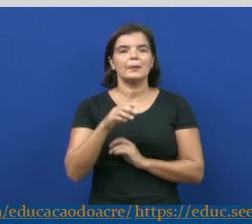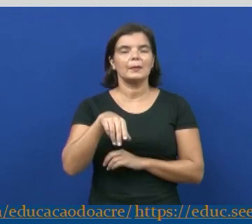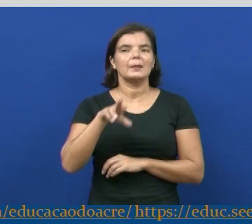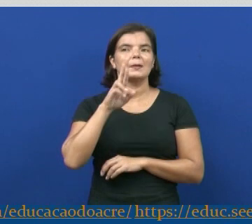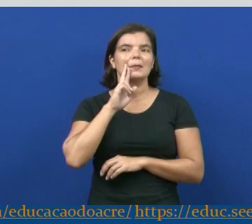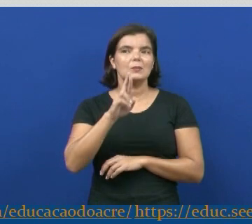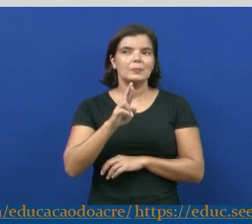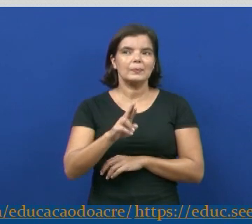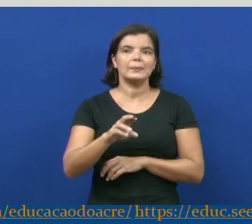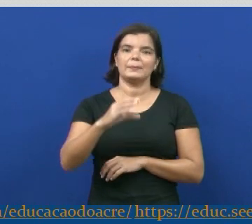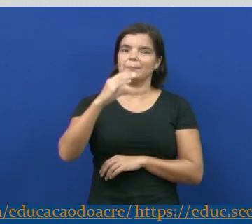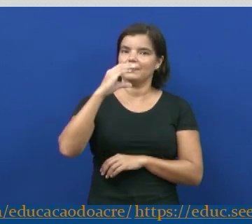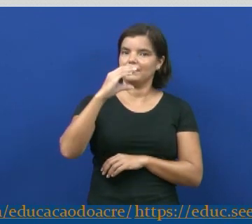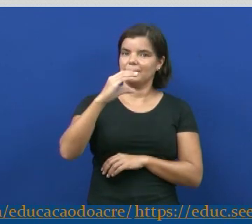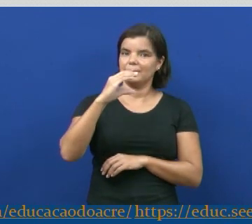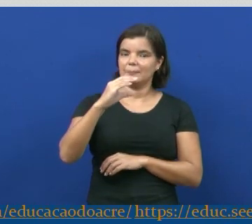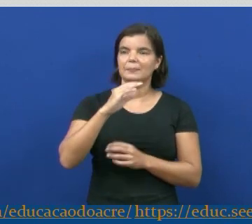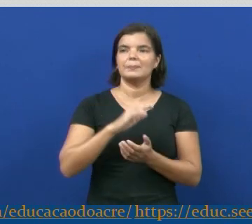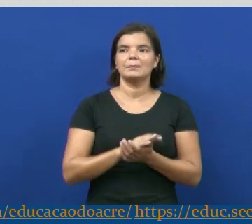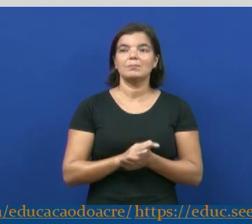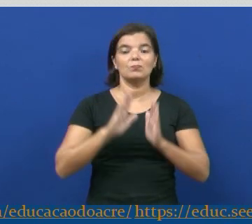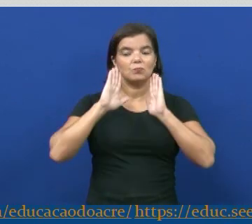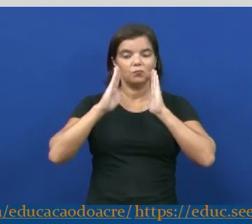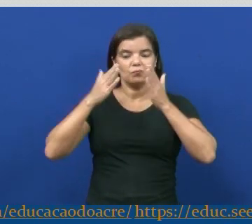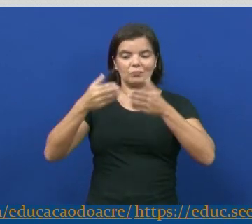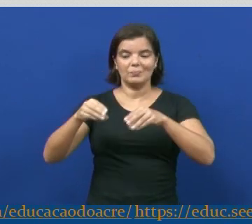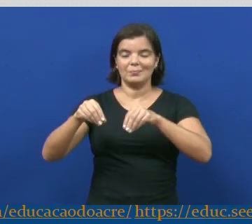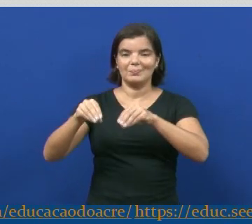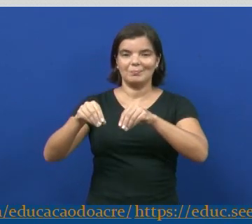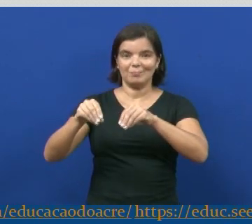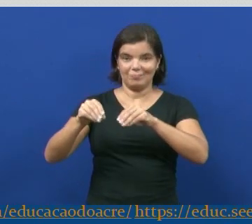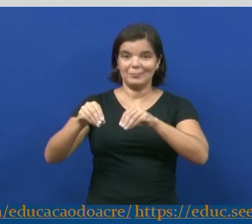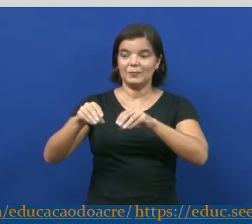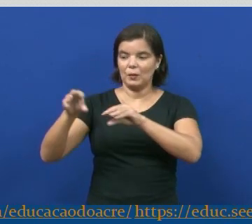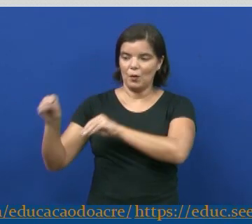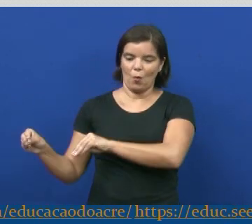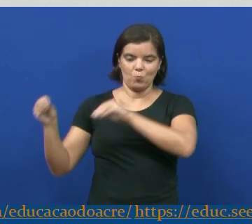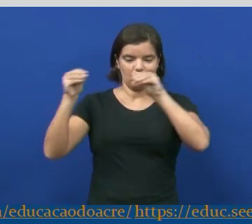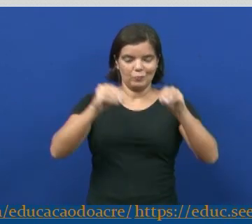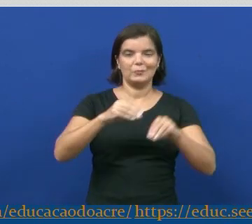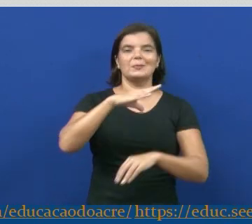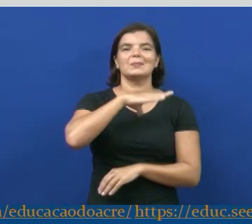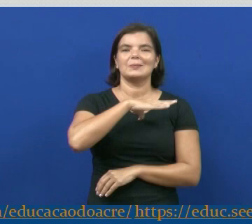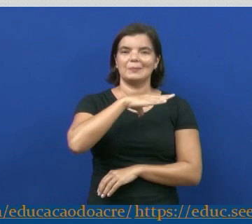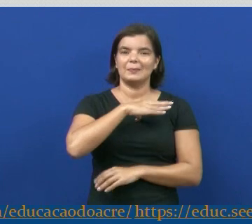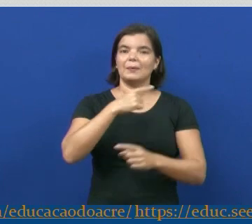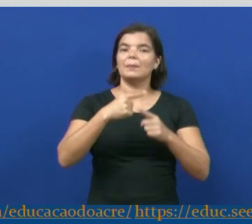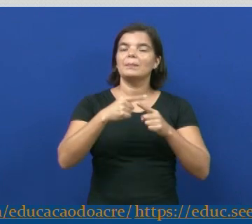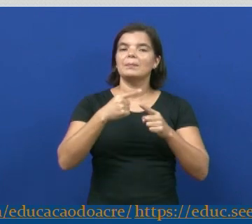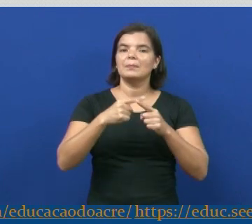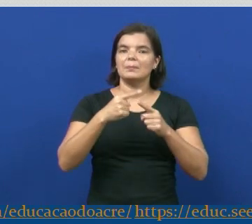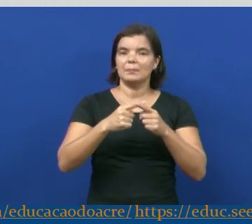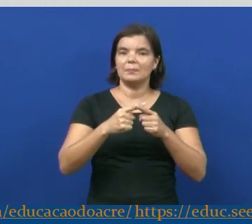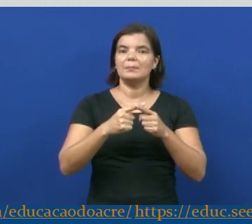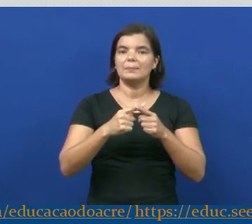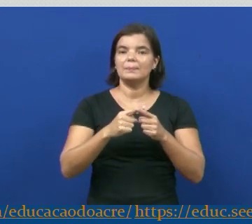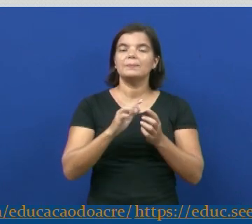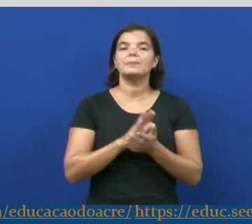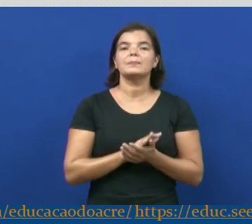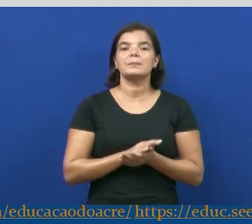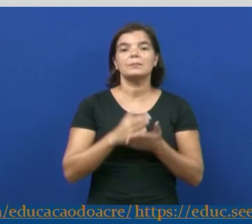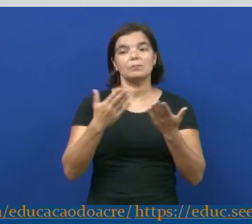Seria a letra C, concentração de terras e o êxodo rural. porque menciona isso,